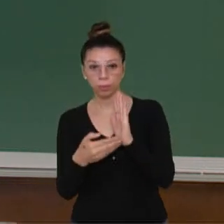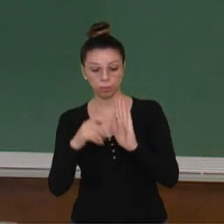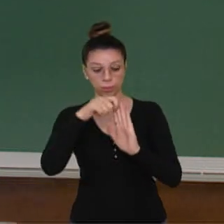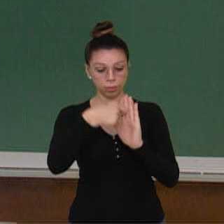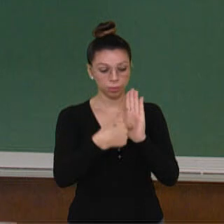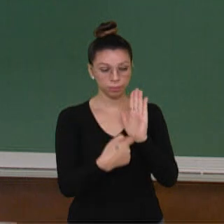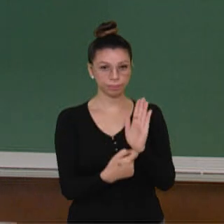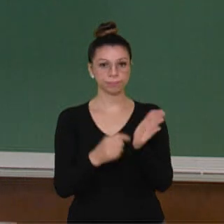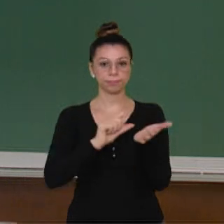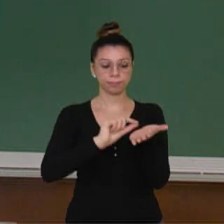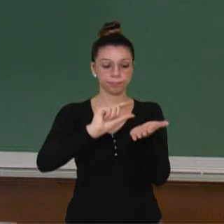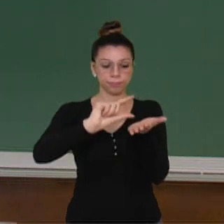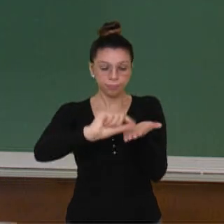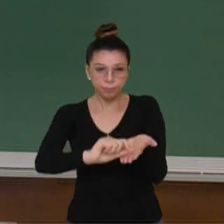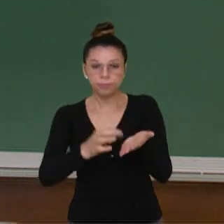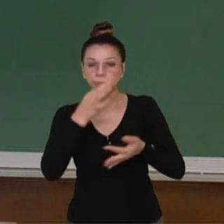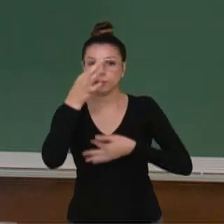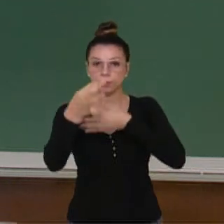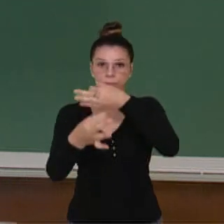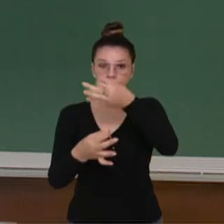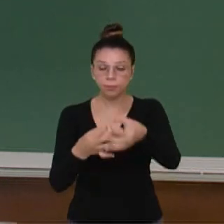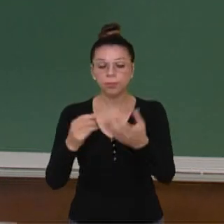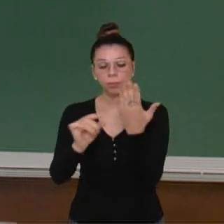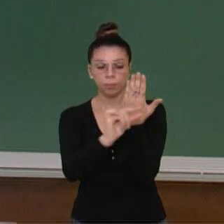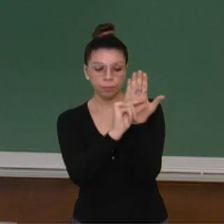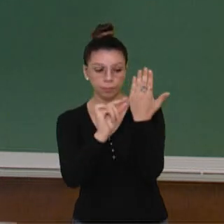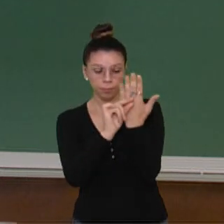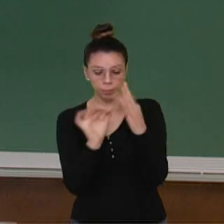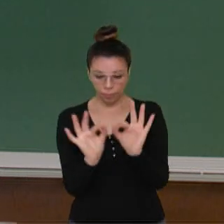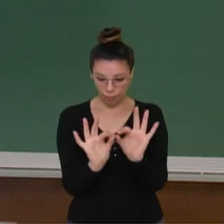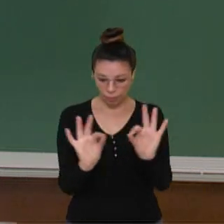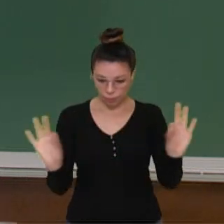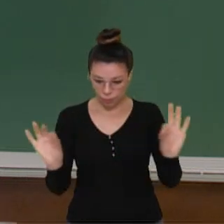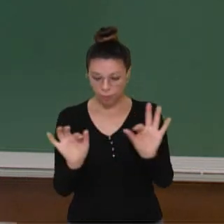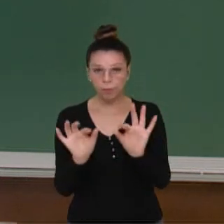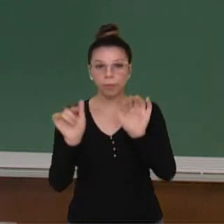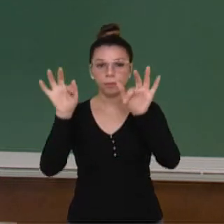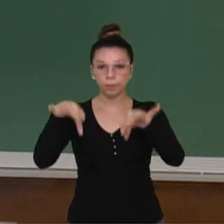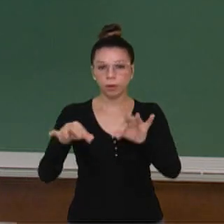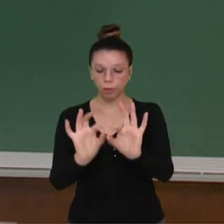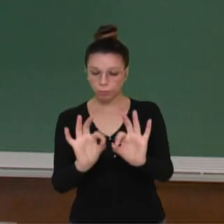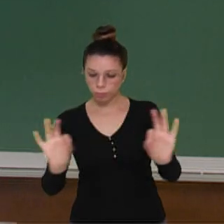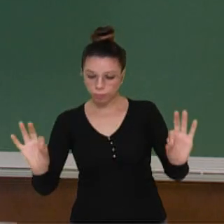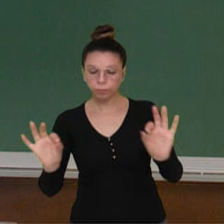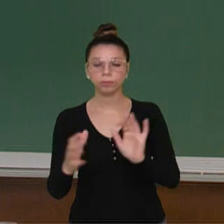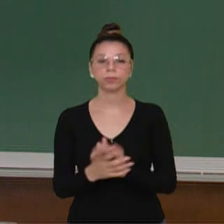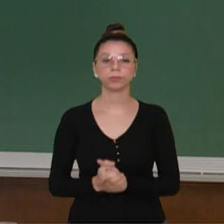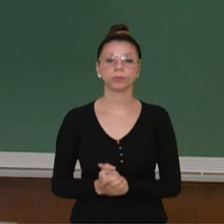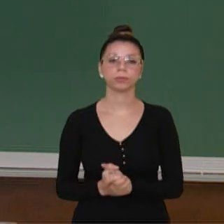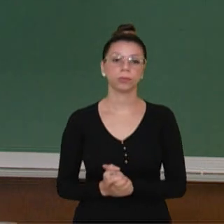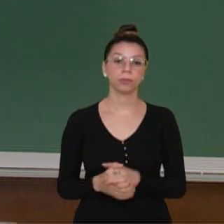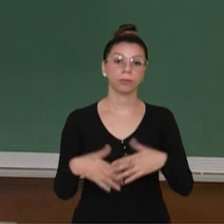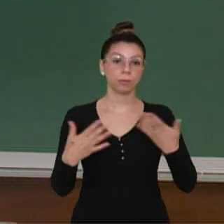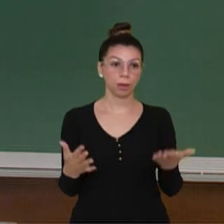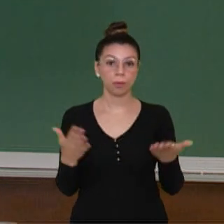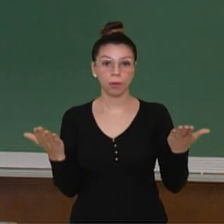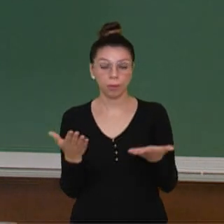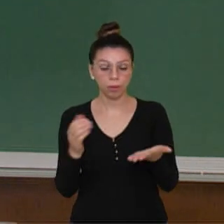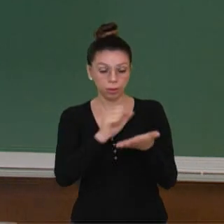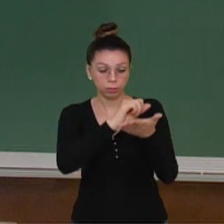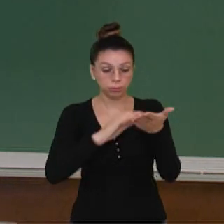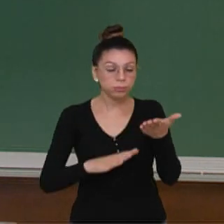o autor ele coloca o seu nome ali no final. Então, vamos fazer uma questão para a